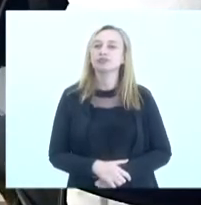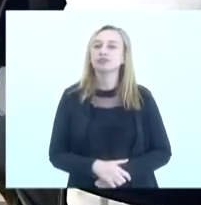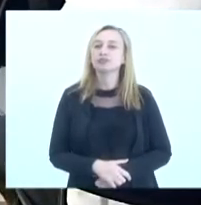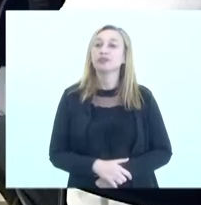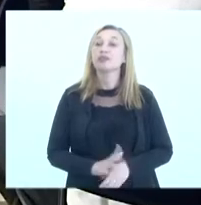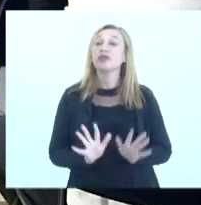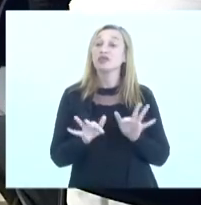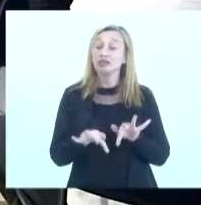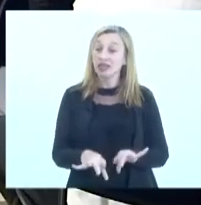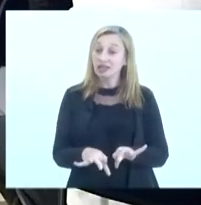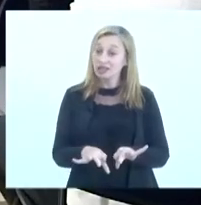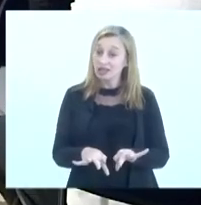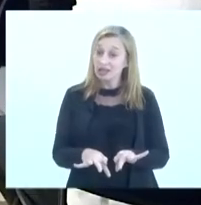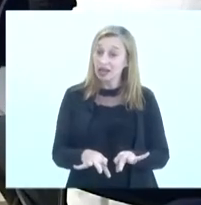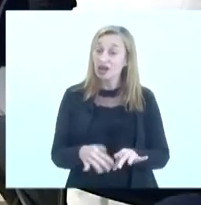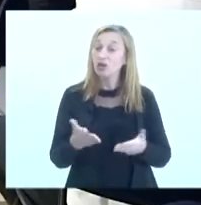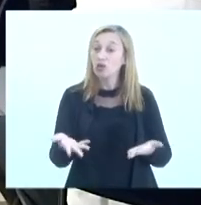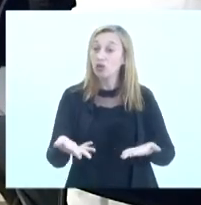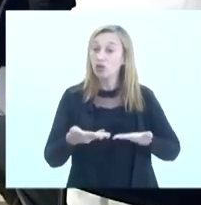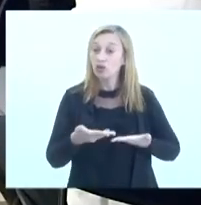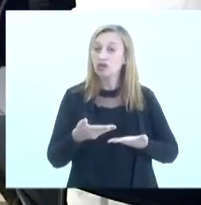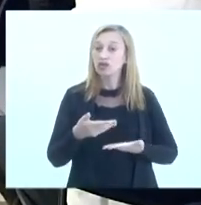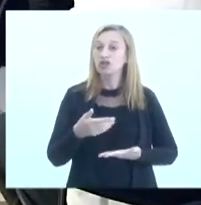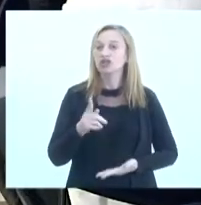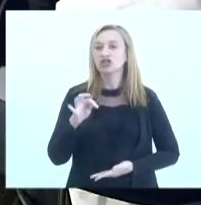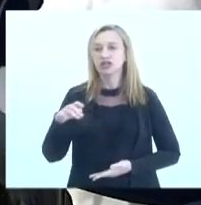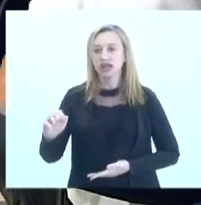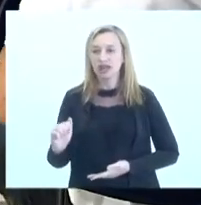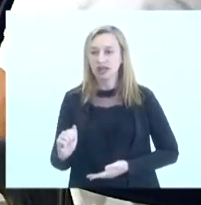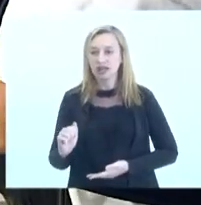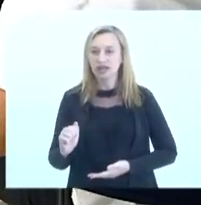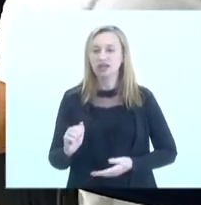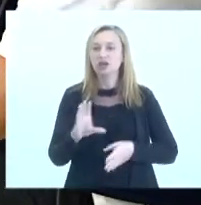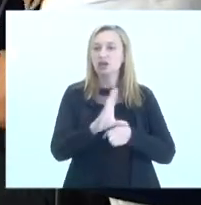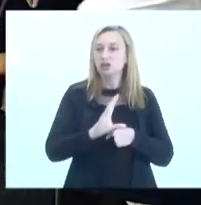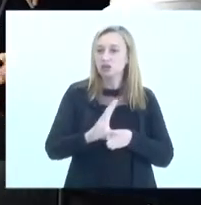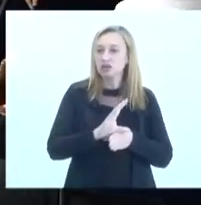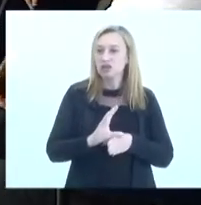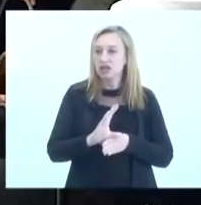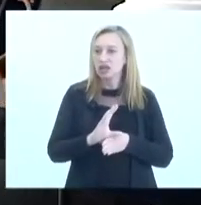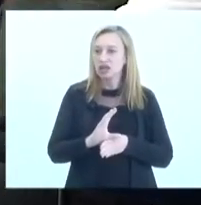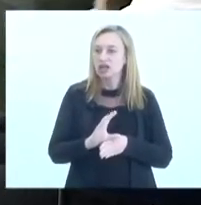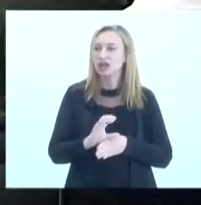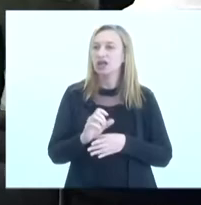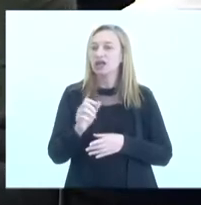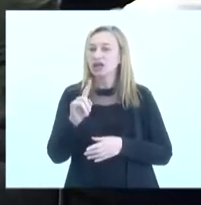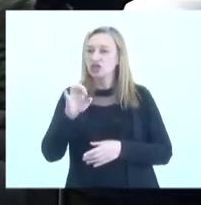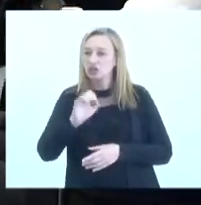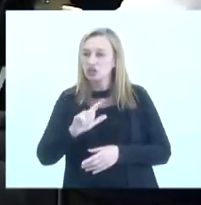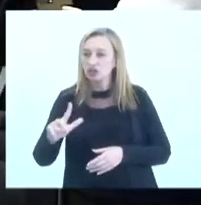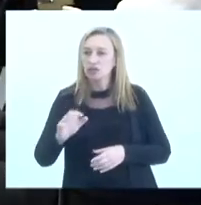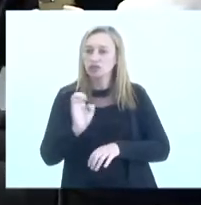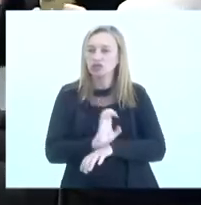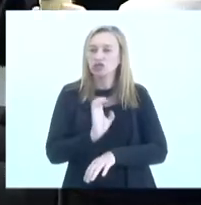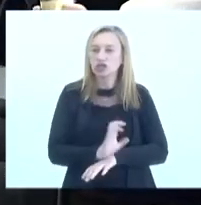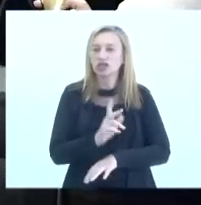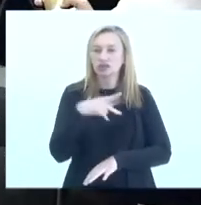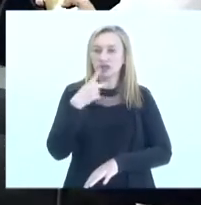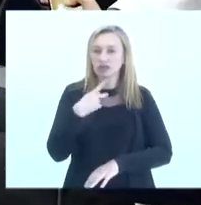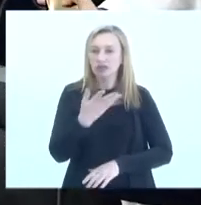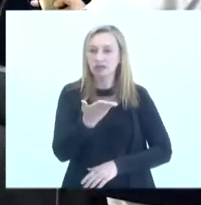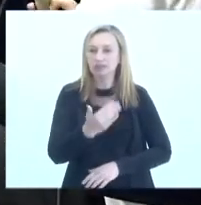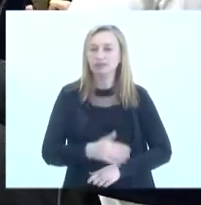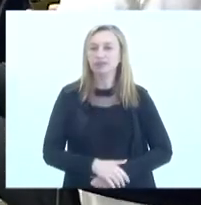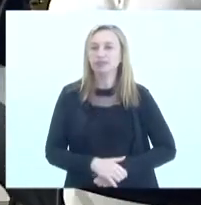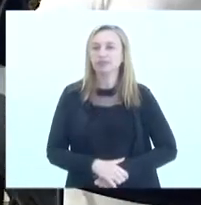Para encerrar a fala, convido Gisele Conforte, do Conselho Regional de Contabilidade do Estado, para fazer uma saudação.